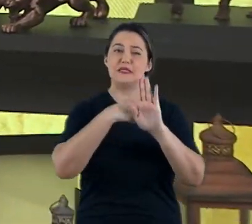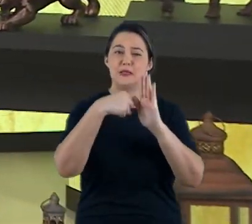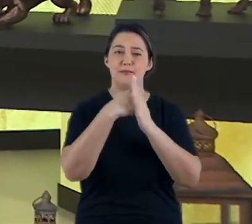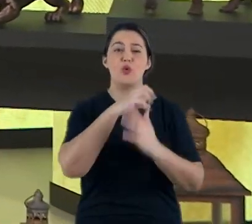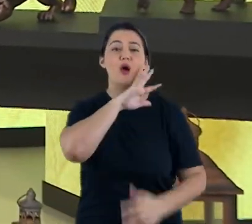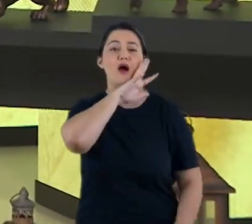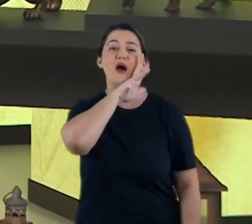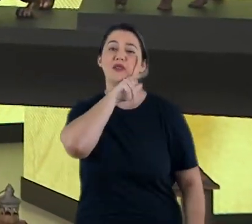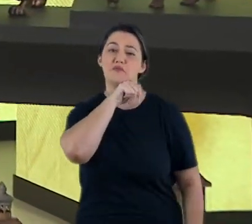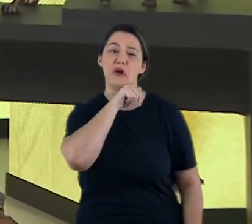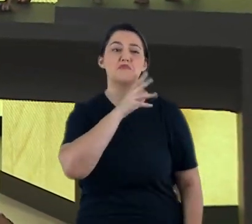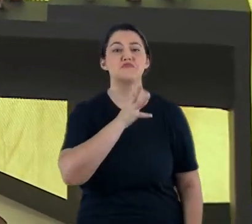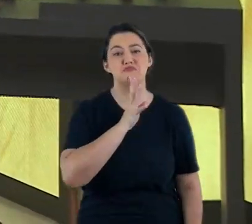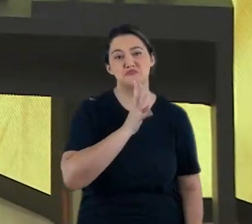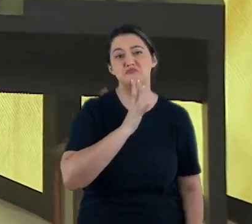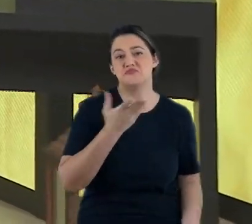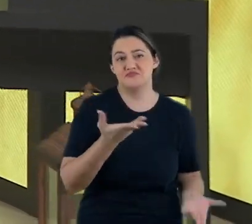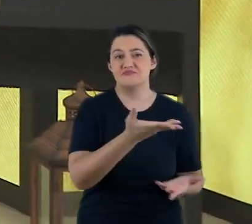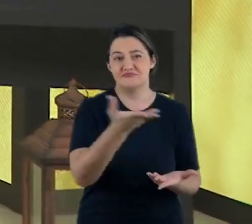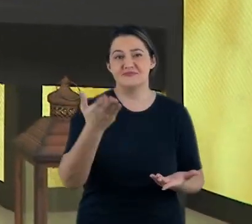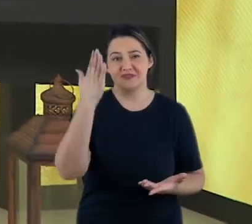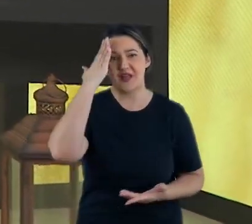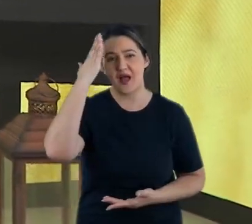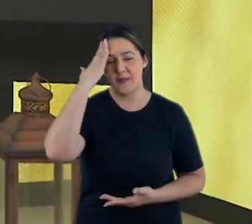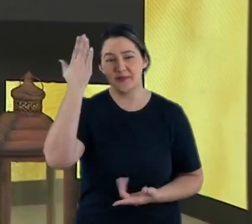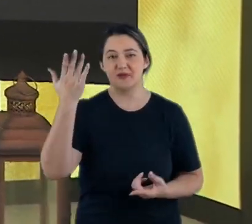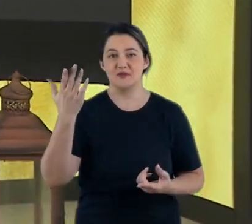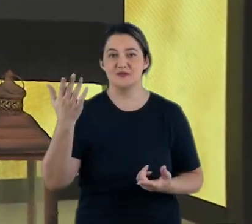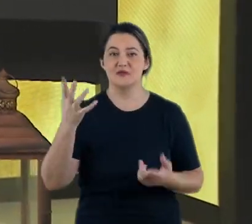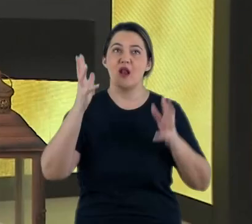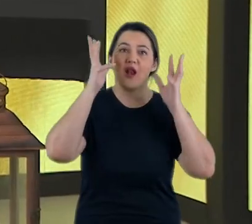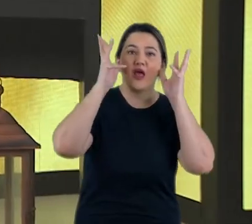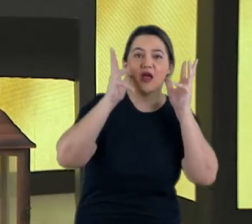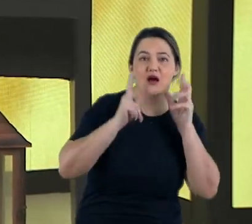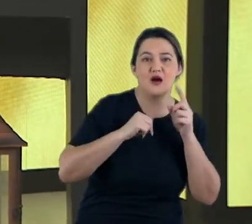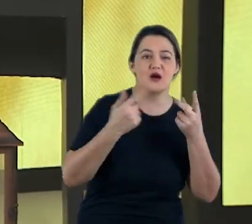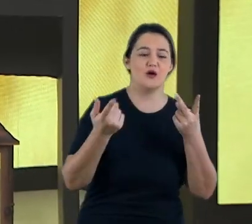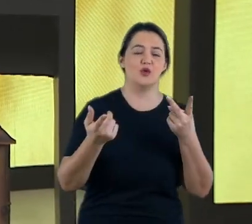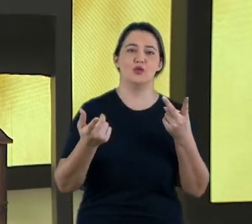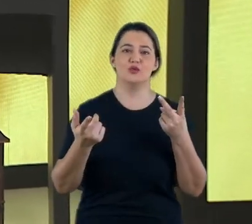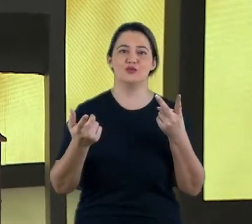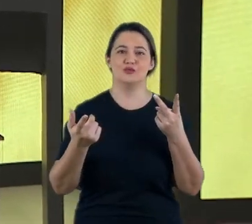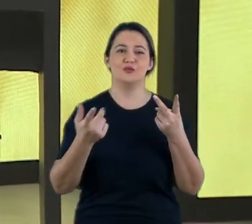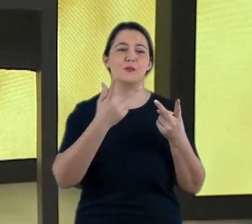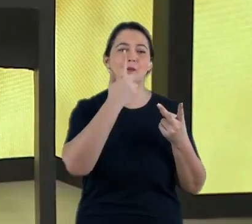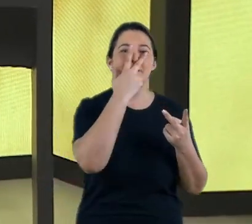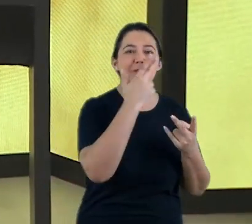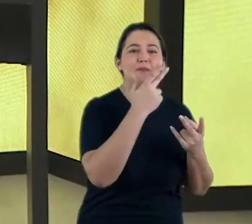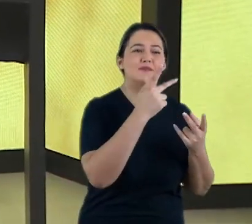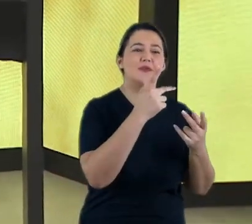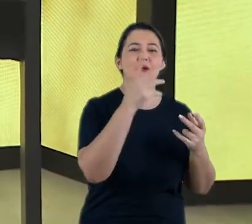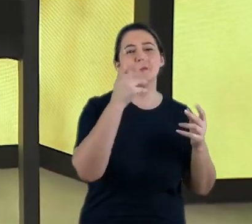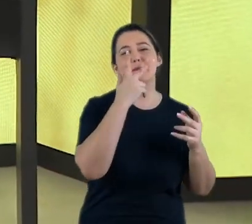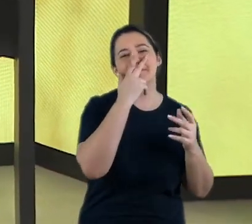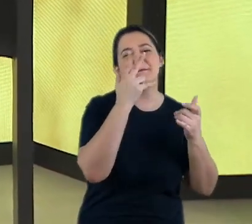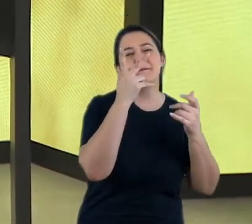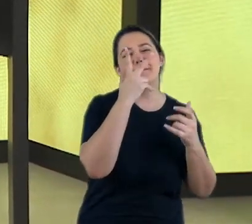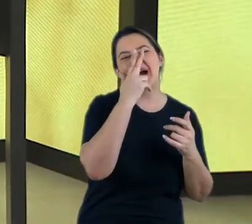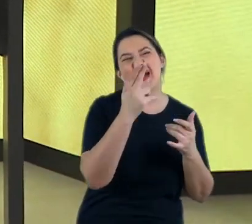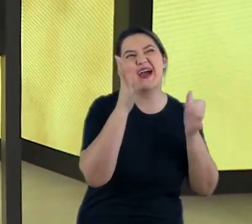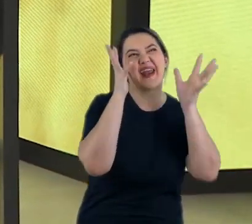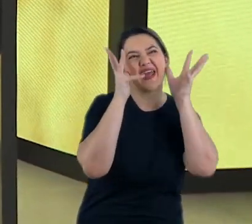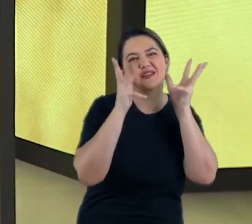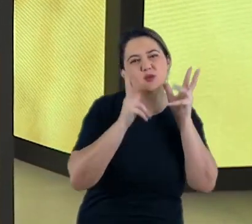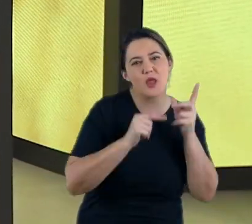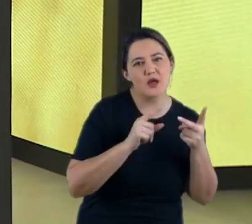colocados como animais conhecidos, perceba o texto. Eles são mencionados como entidades que têm significado